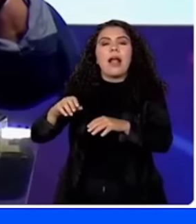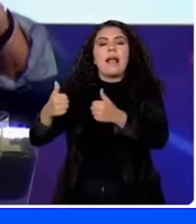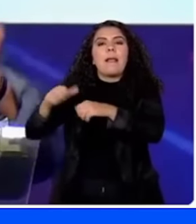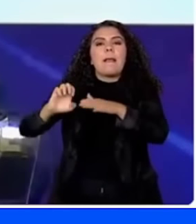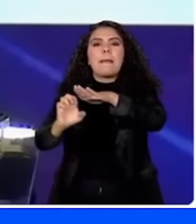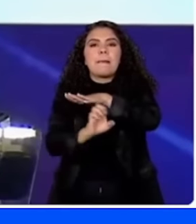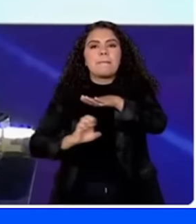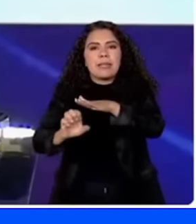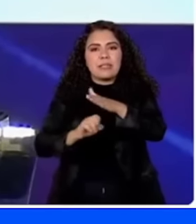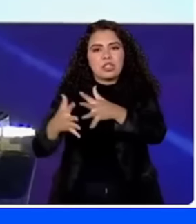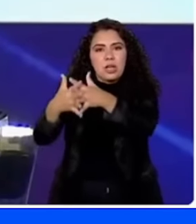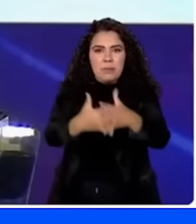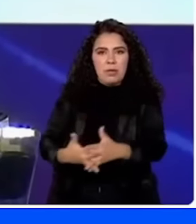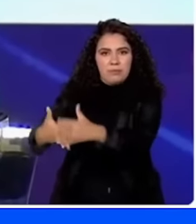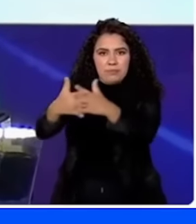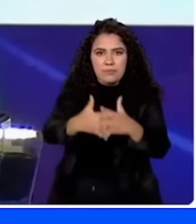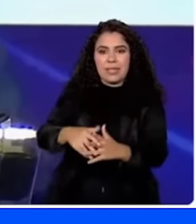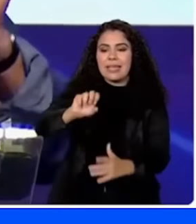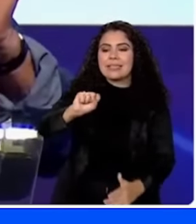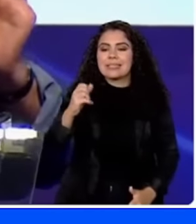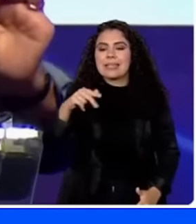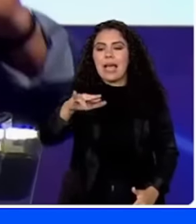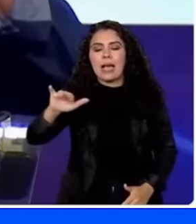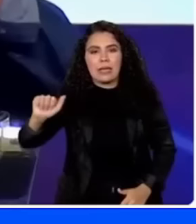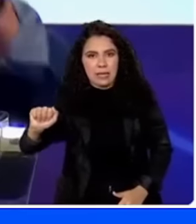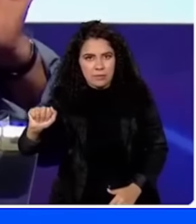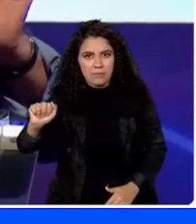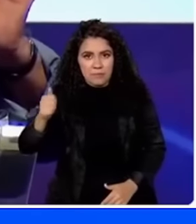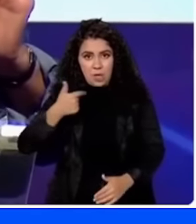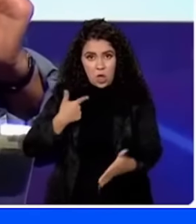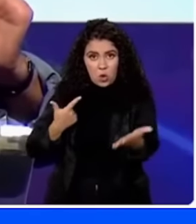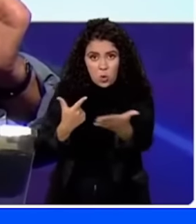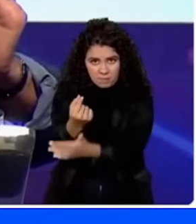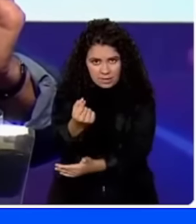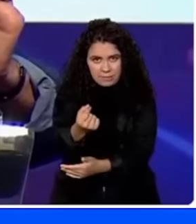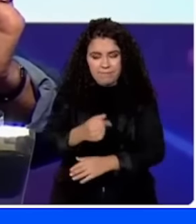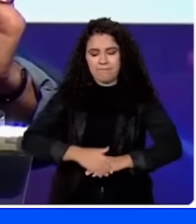0 quilômetro. E a Scania disse para mim